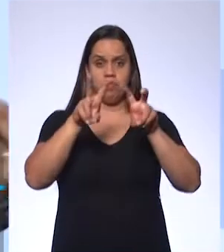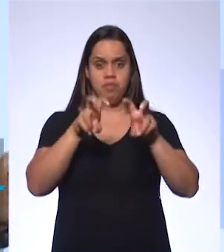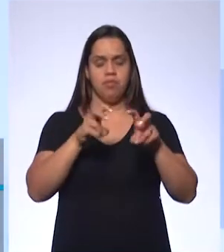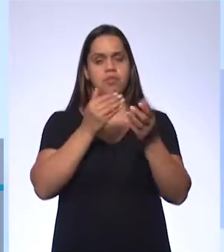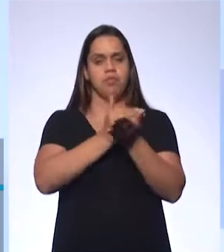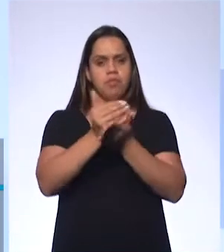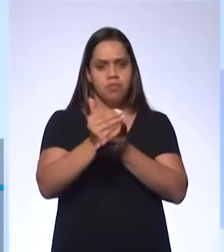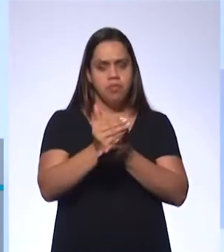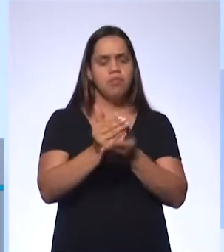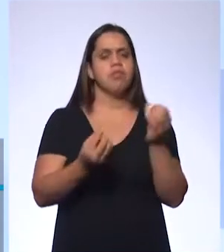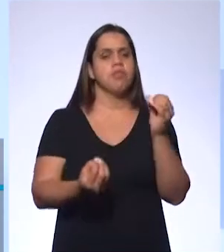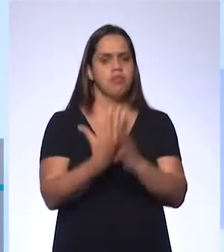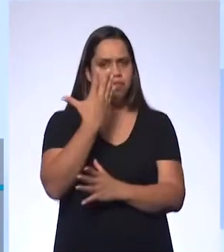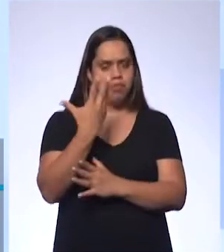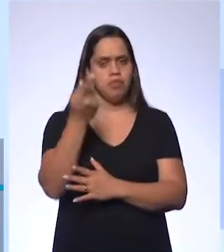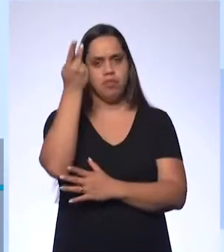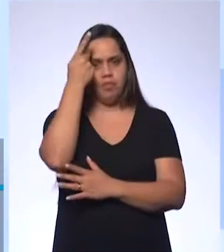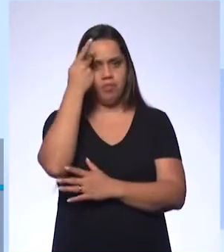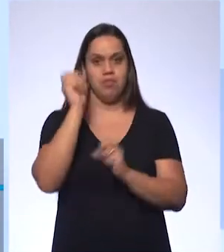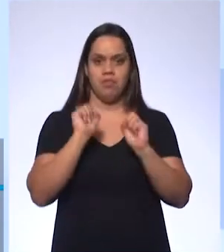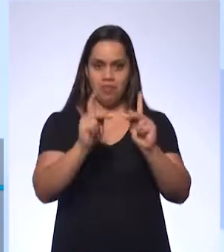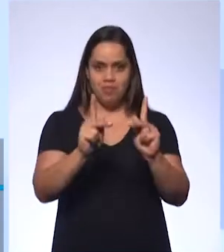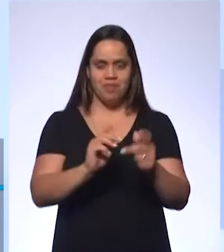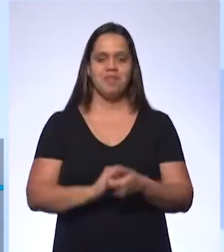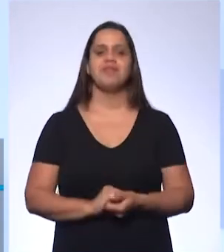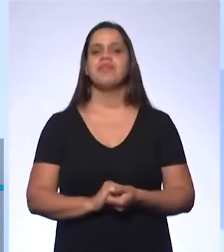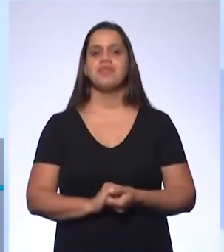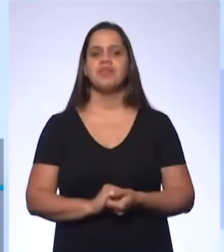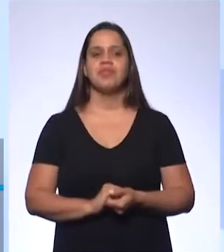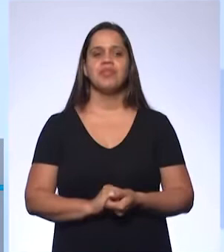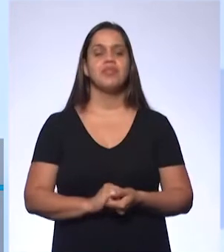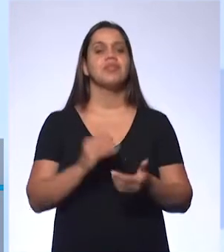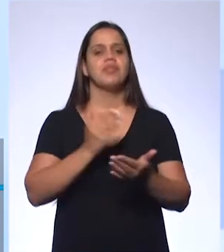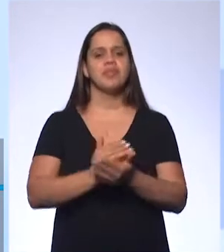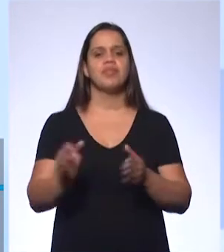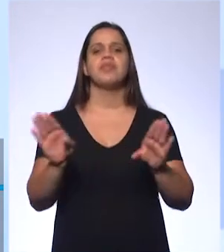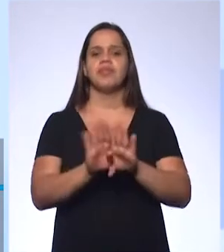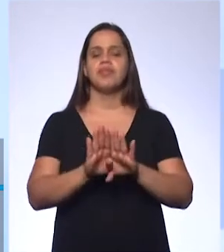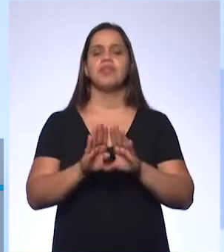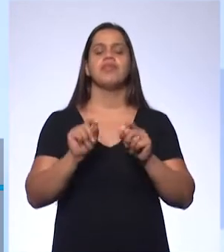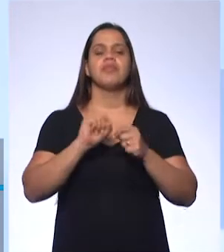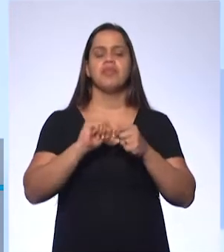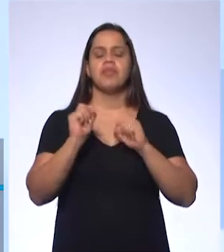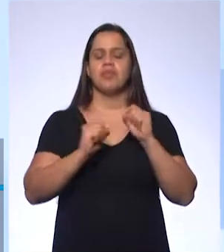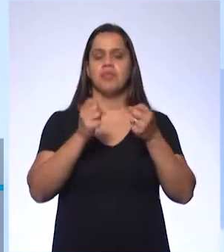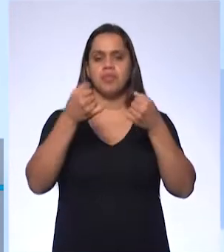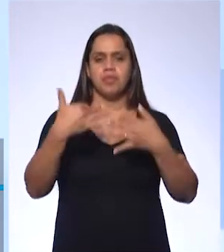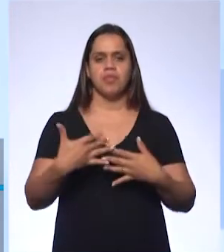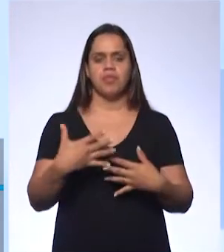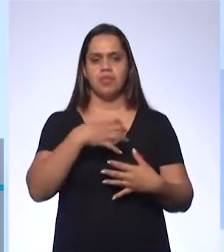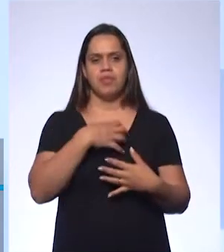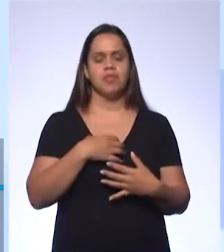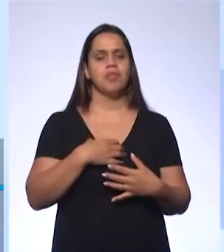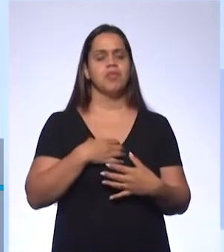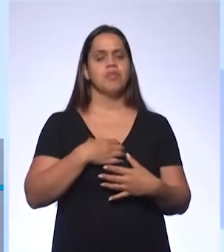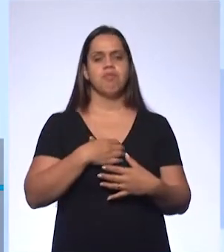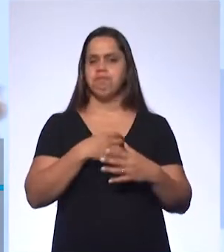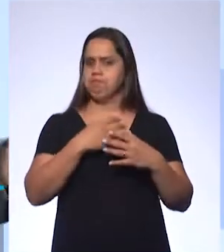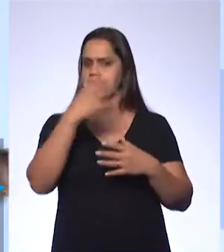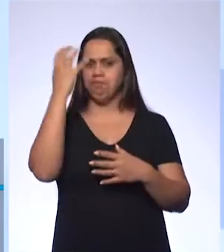início, né, o surgimento dessa nova São Paulo, certo? Aí ele coloca justamente, né, de maneira bem crua, o surgimento